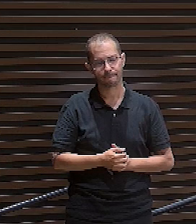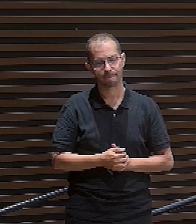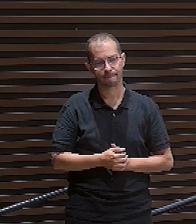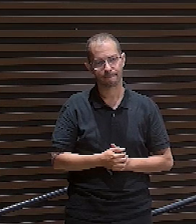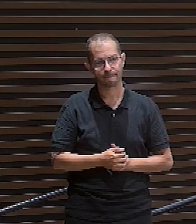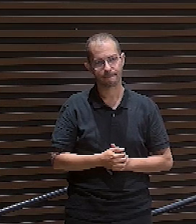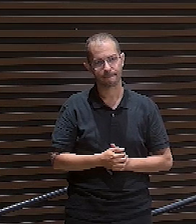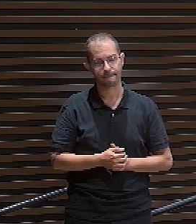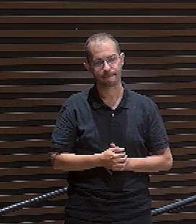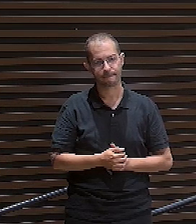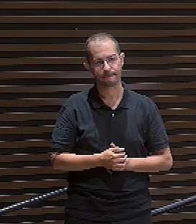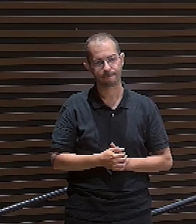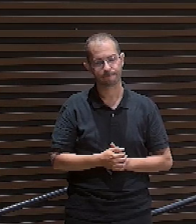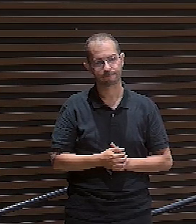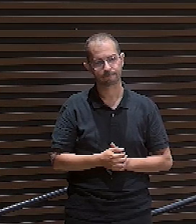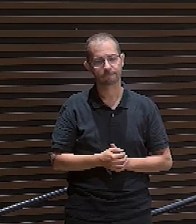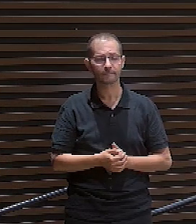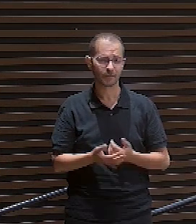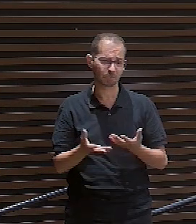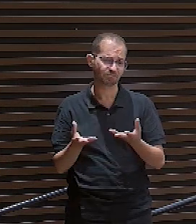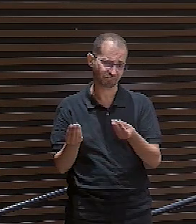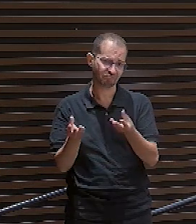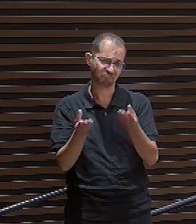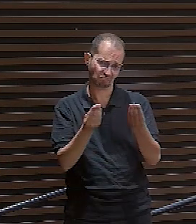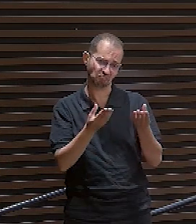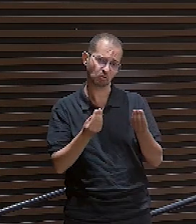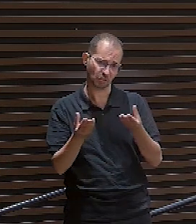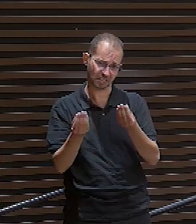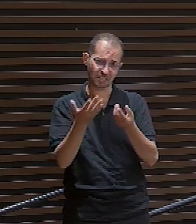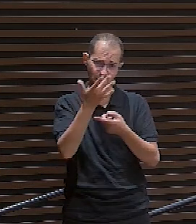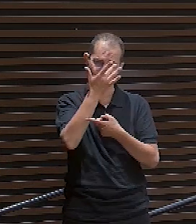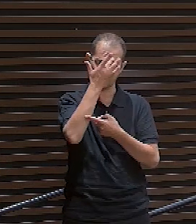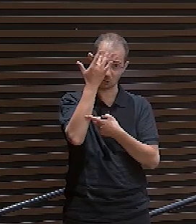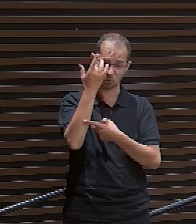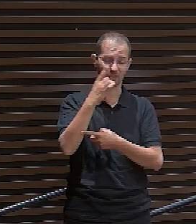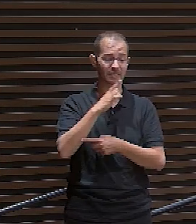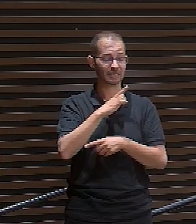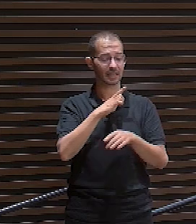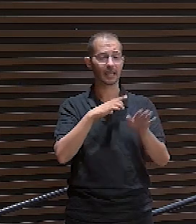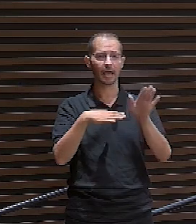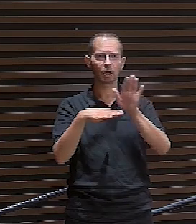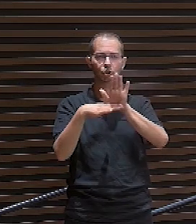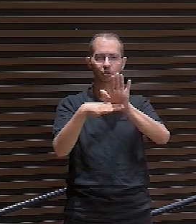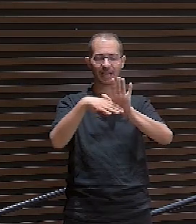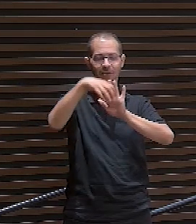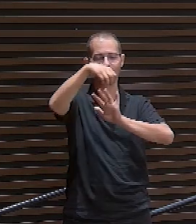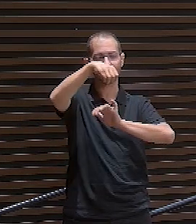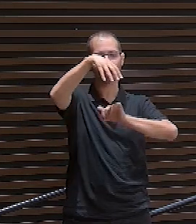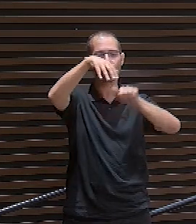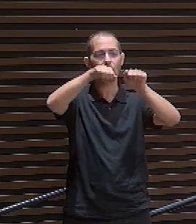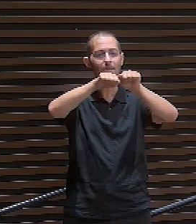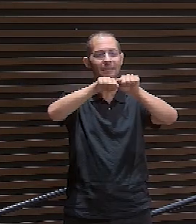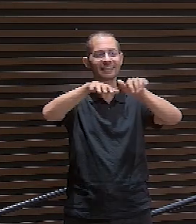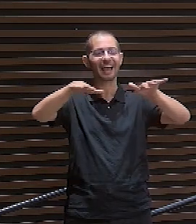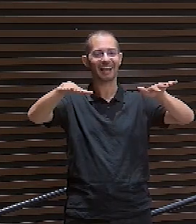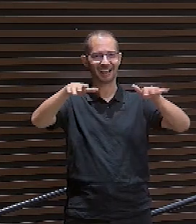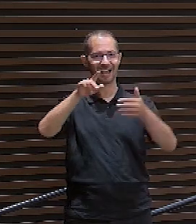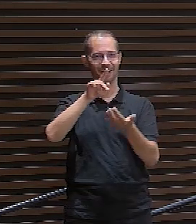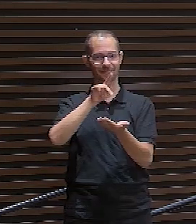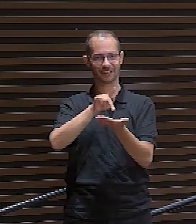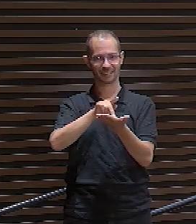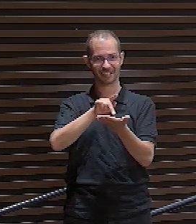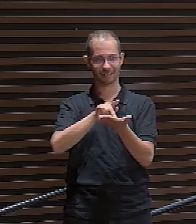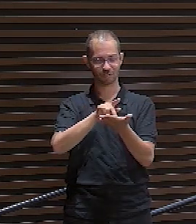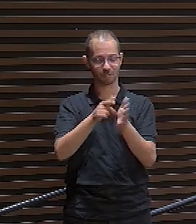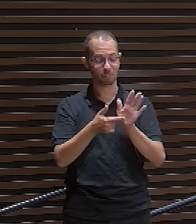Muitos irmãos têm nos ajudado a iluminar essa verdade, destacando que a